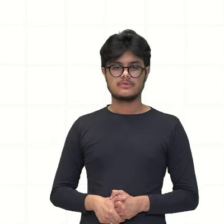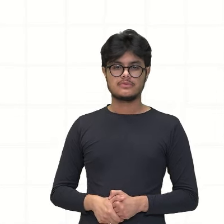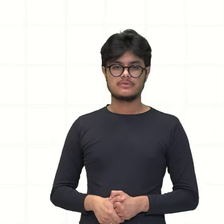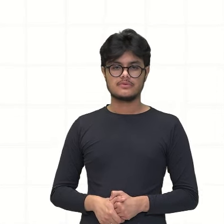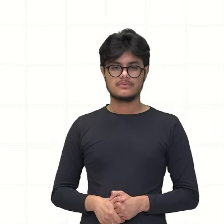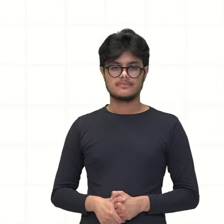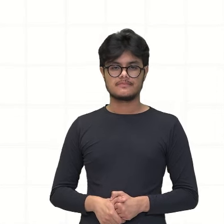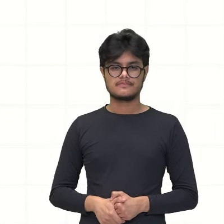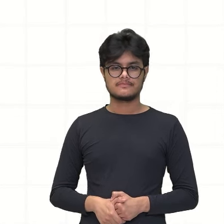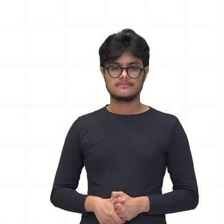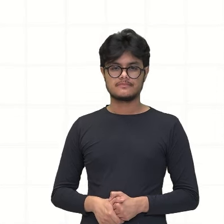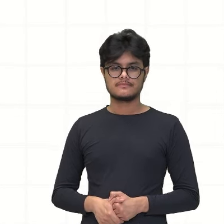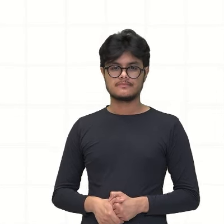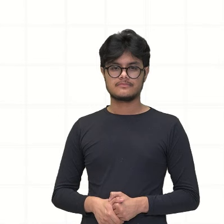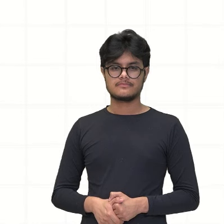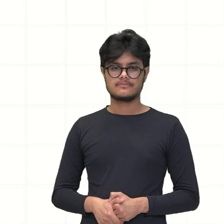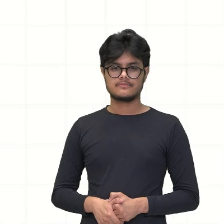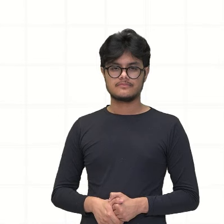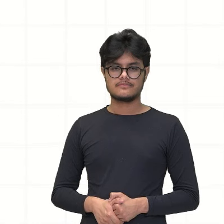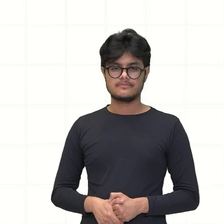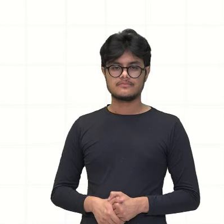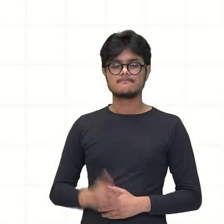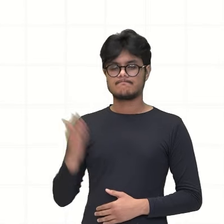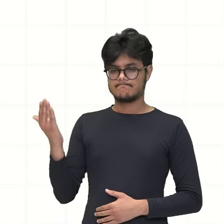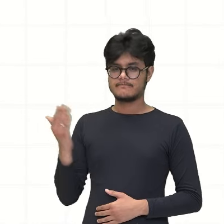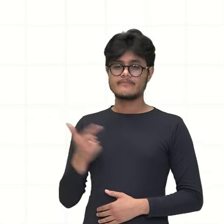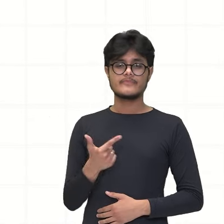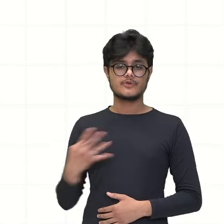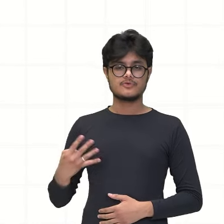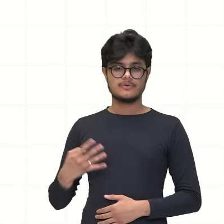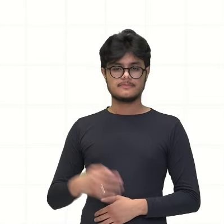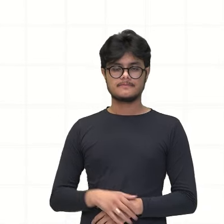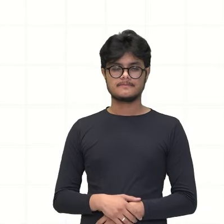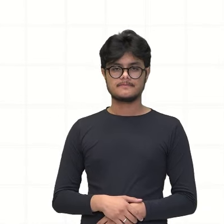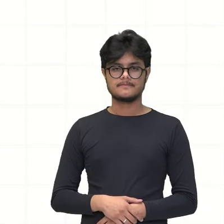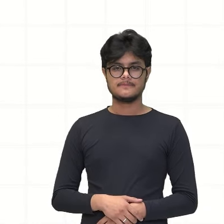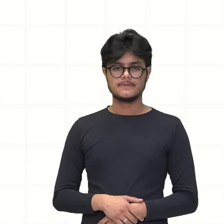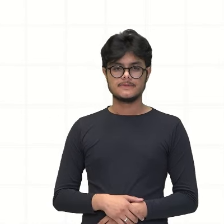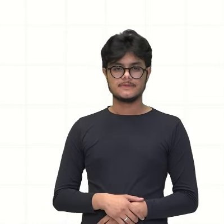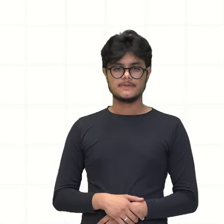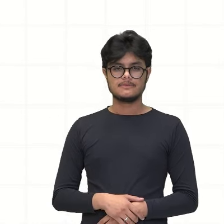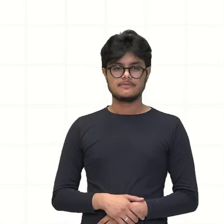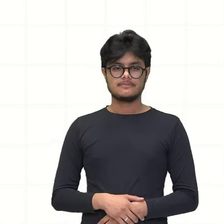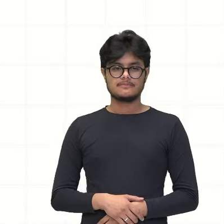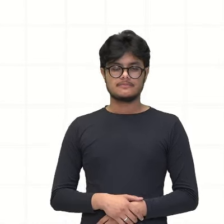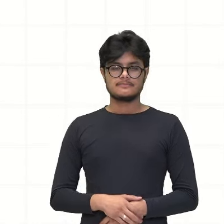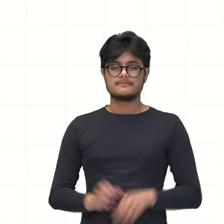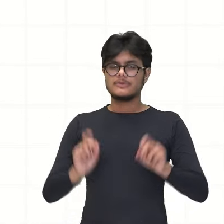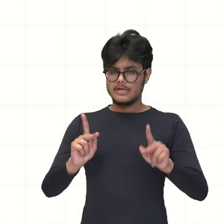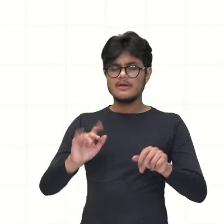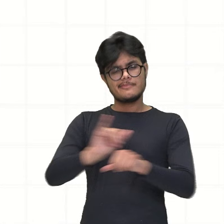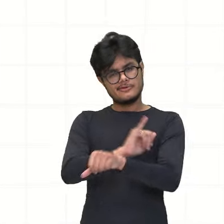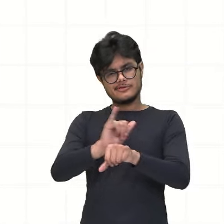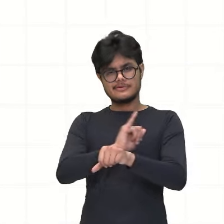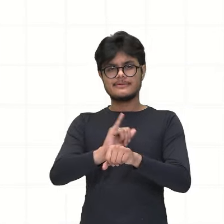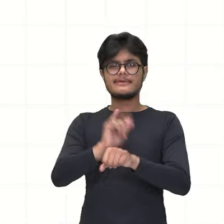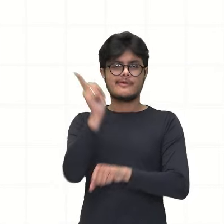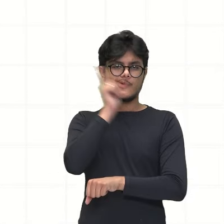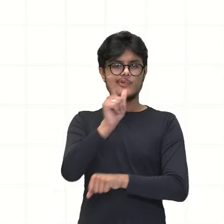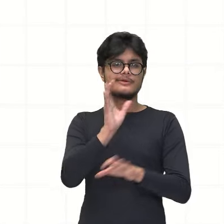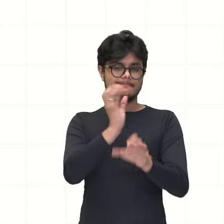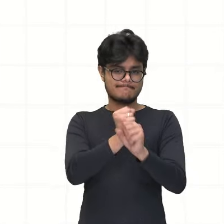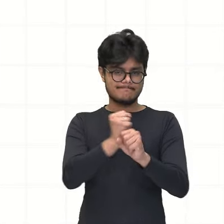vezes 100 é o valor de 24%. Essa é uma das formas de se